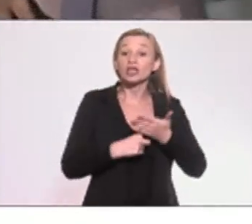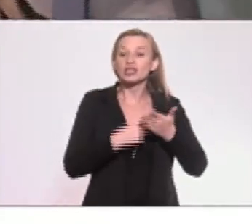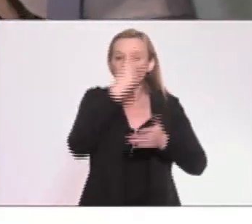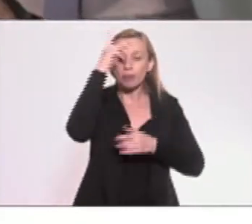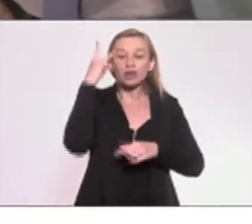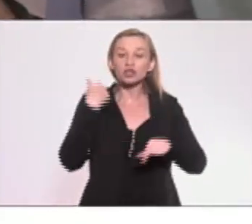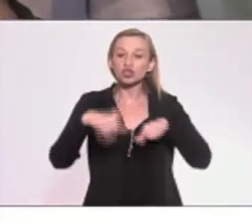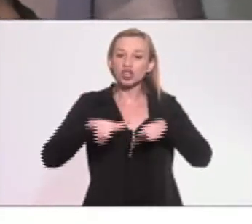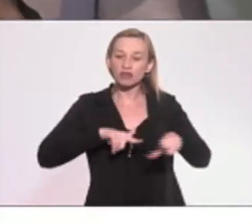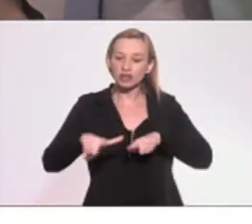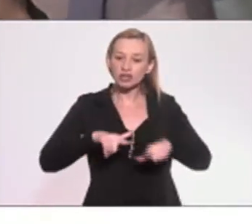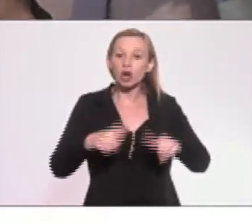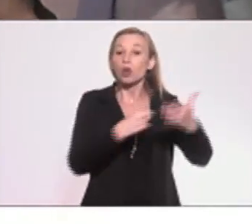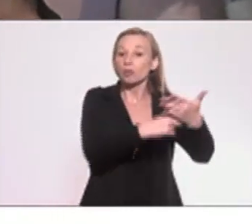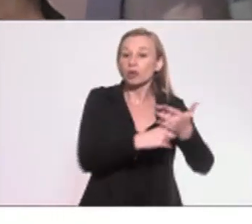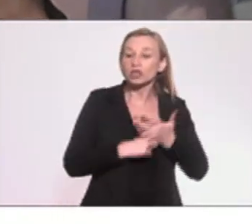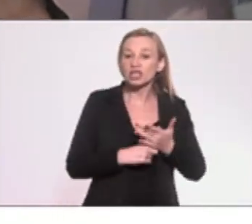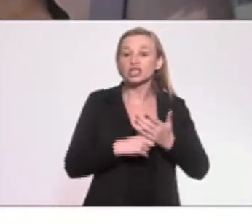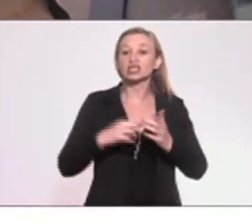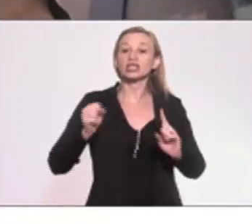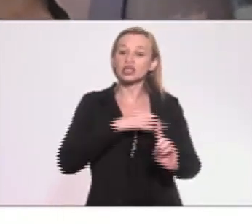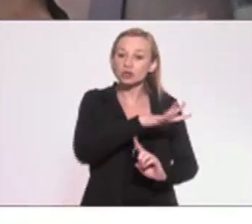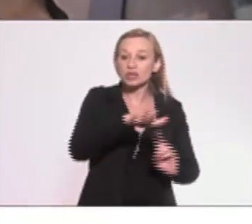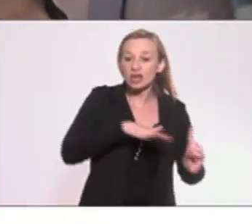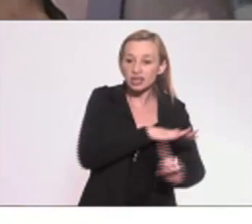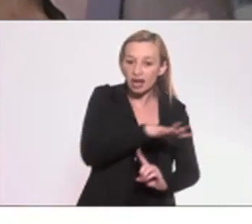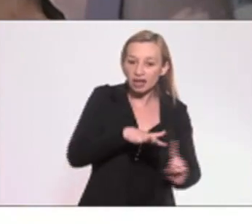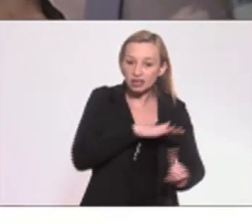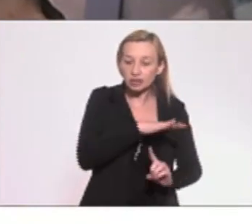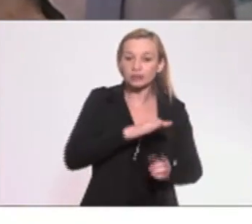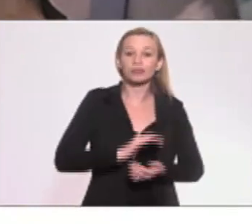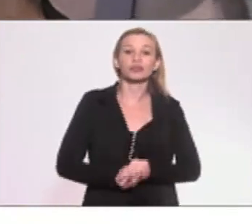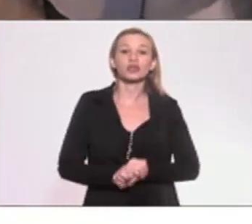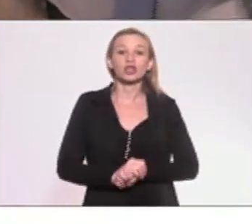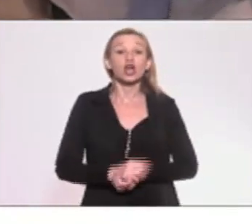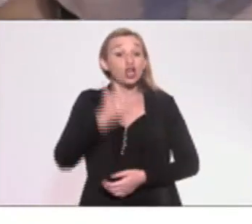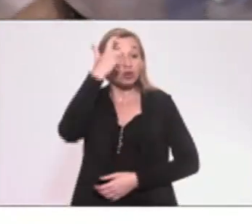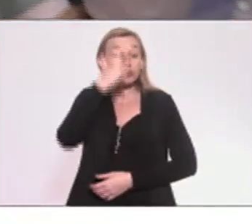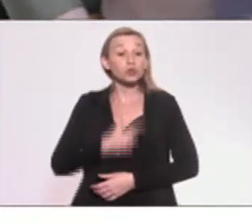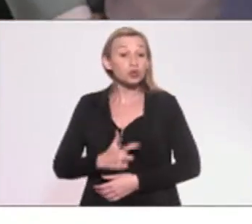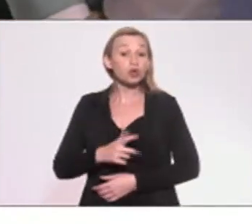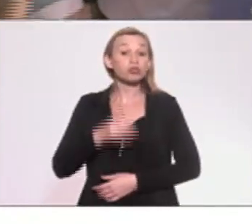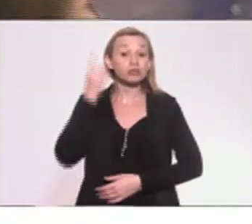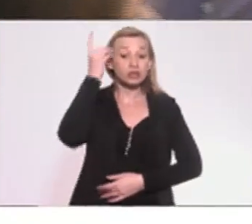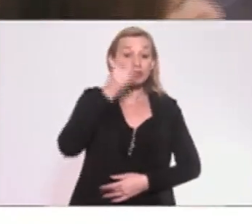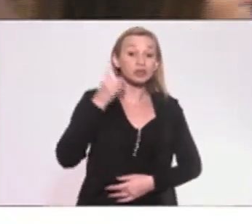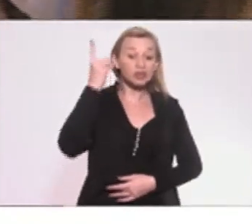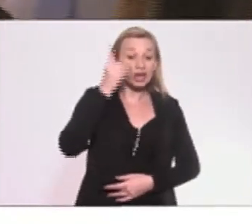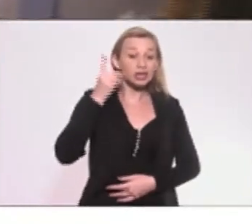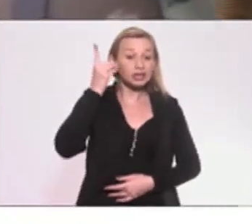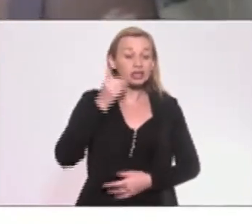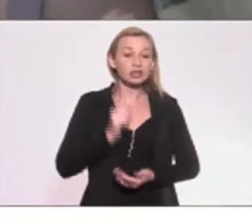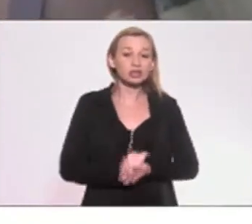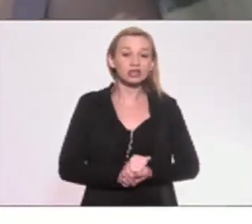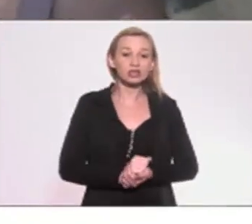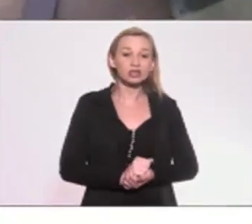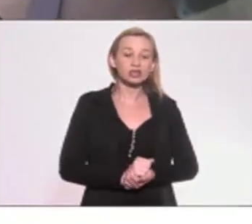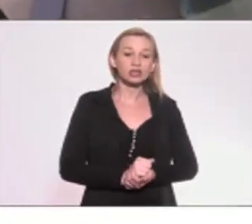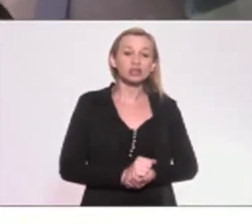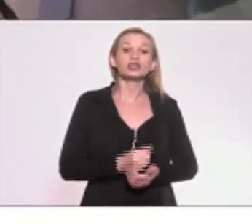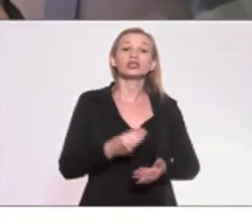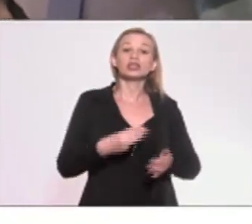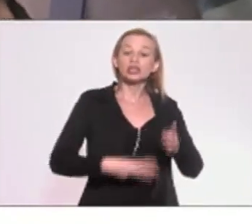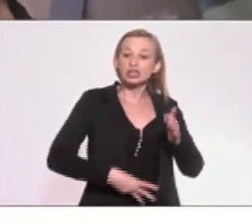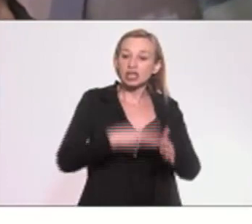trabalhadores, na defesa da sociedade. E eu sou uma parlamentar que estou no meu